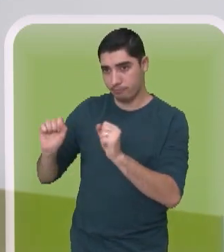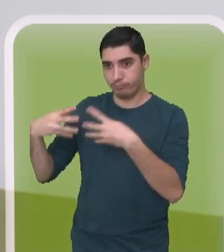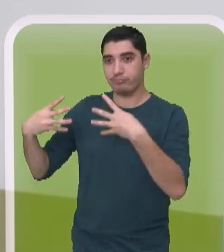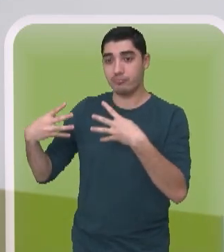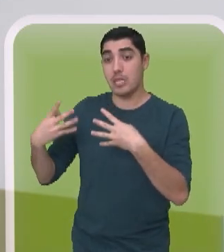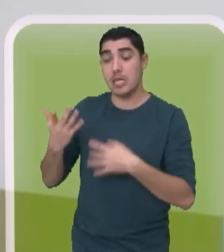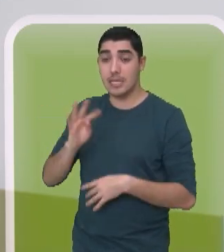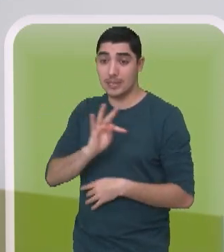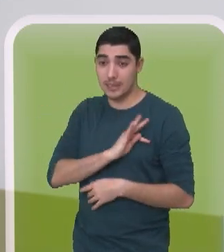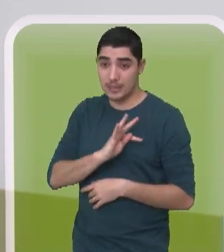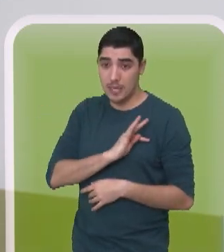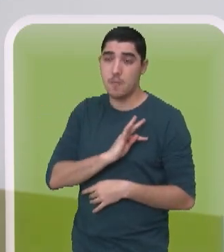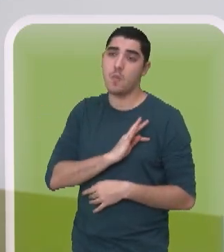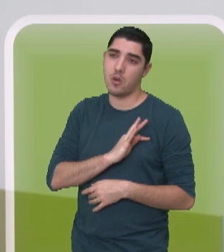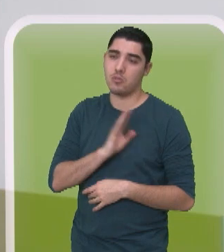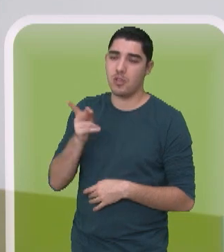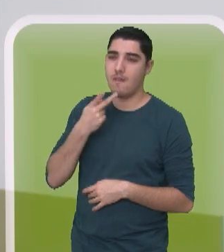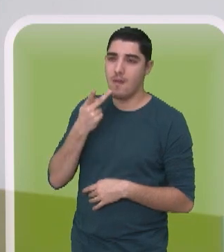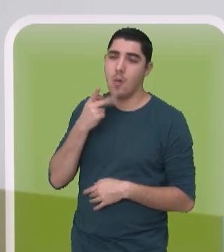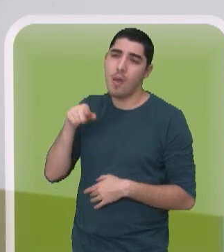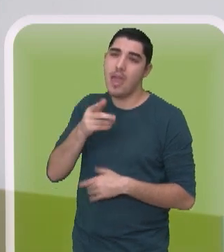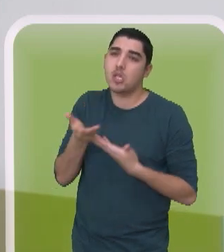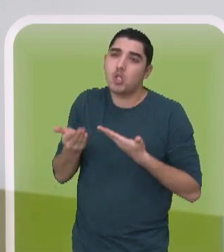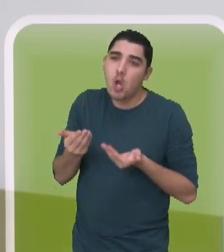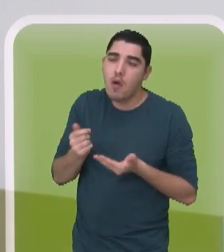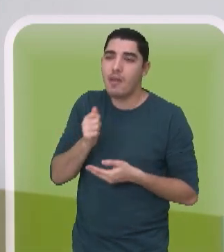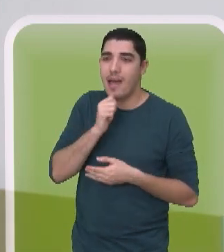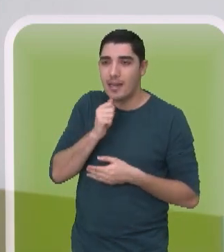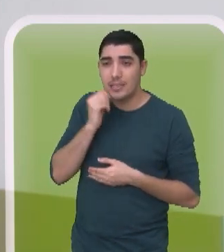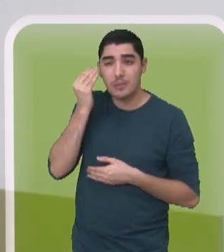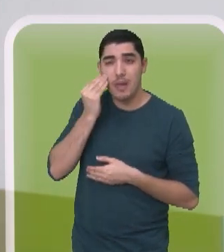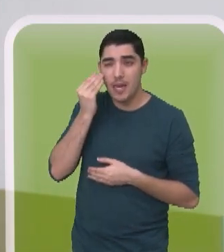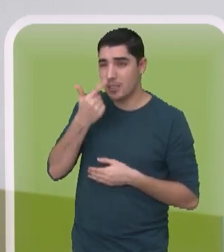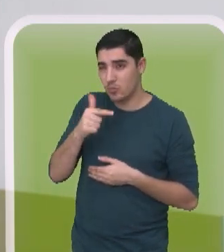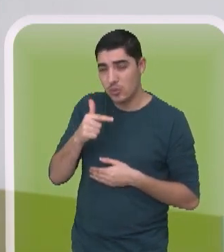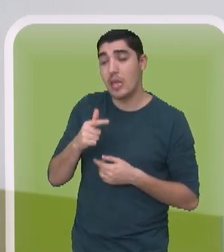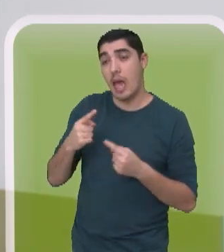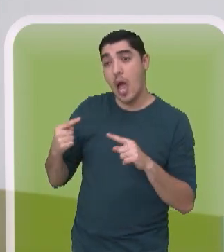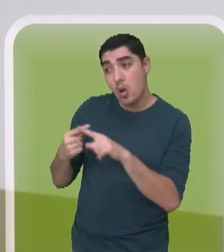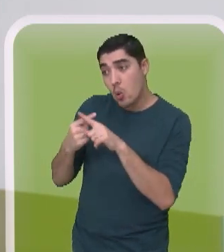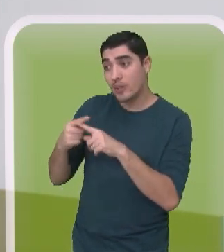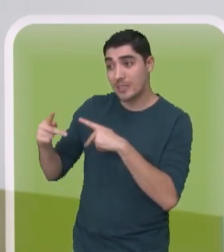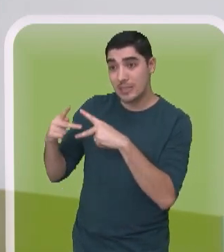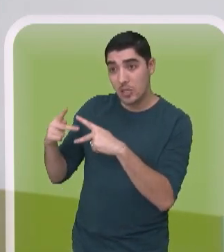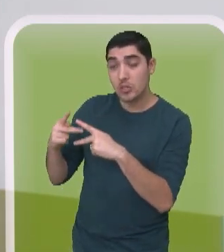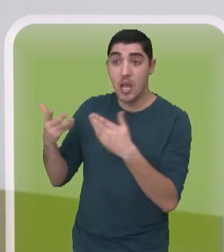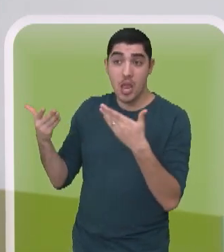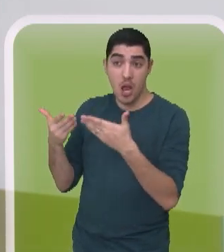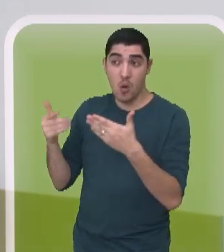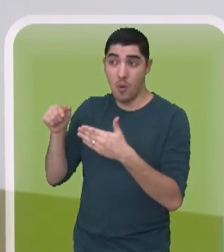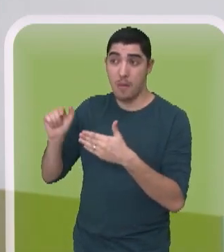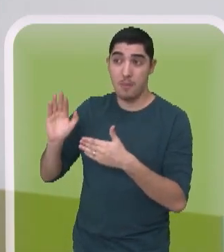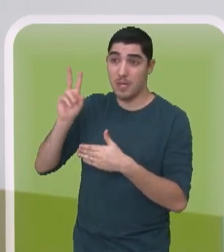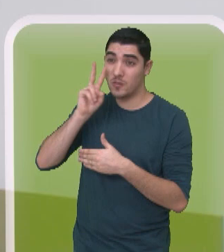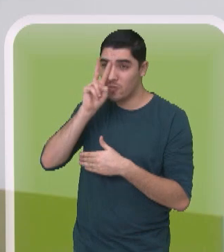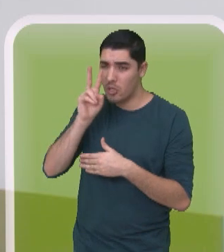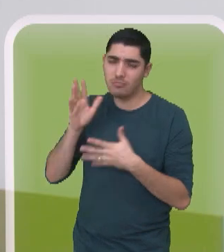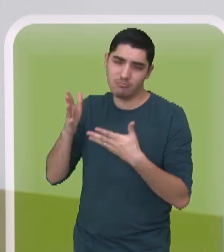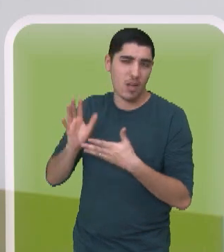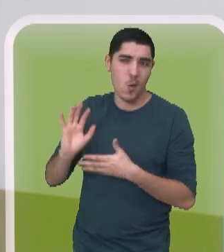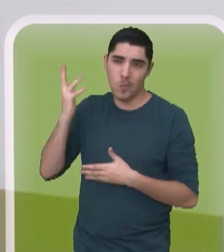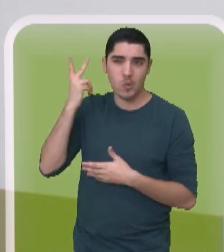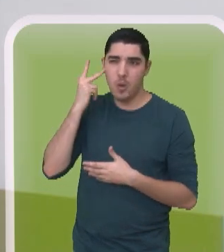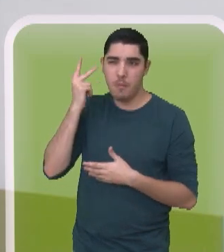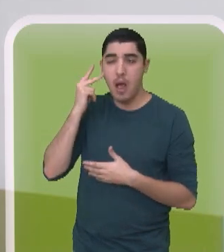Taboão, né, como a gente falou de garotos, né, eles não jogaram contra o São José, né, pegaram uma equipe agora mais forte. Acontece, fica